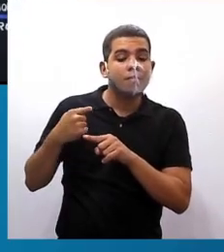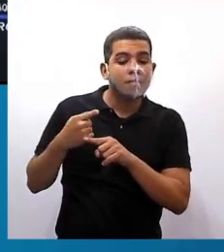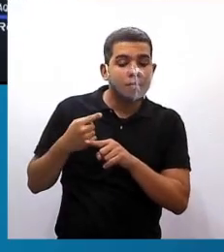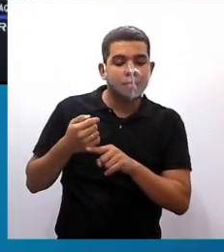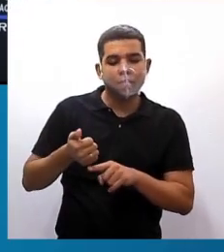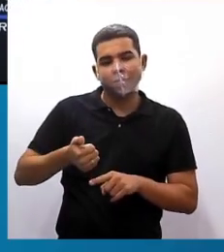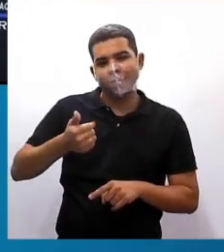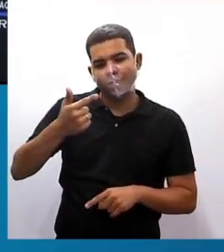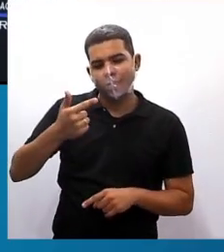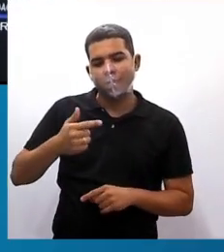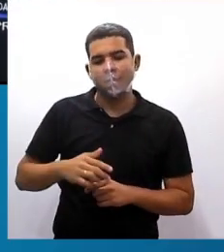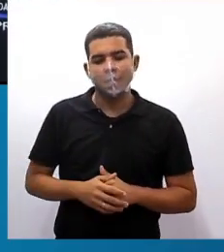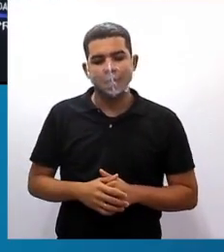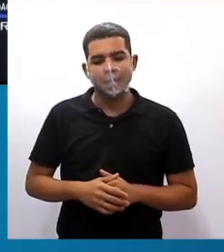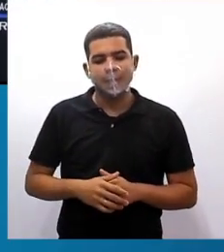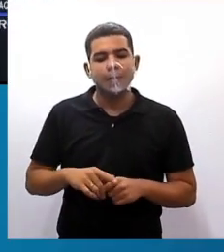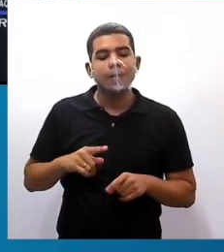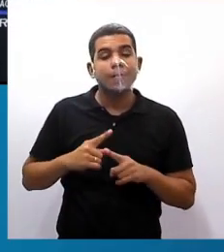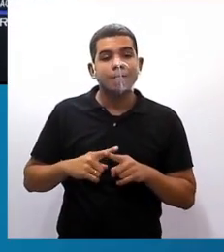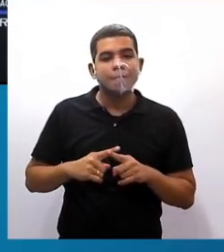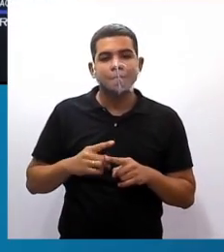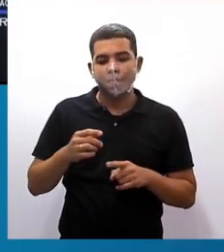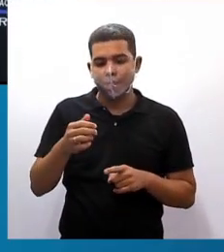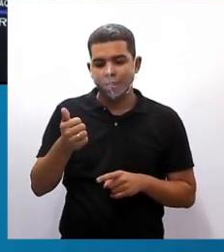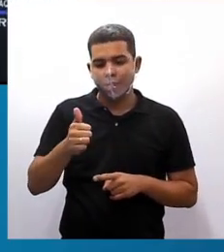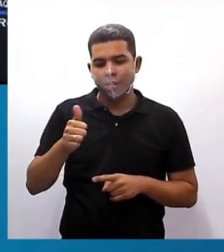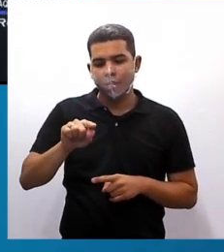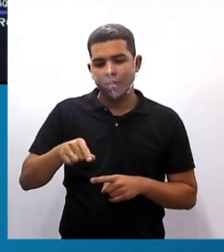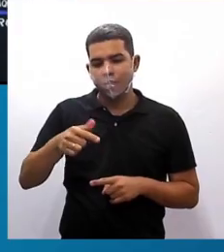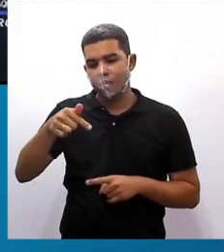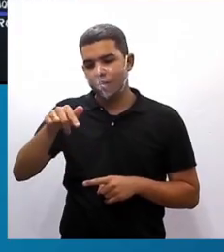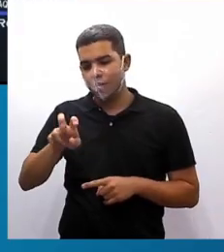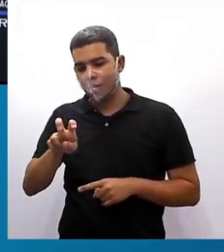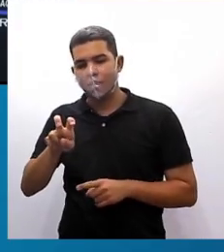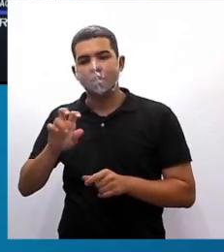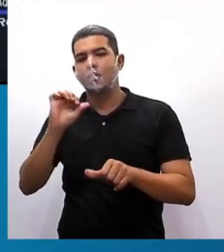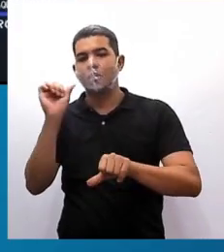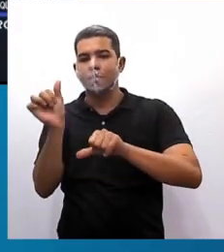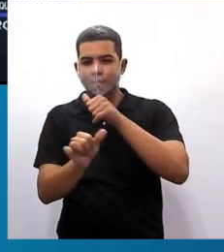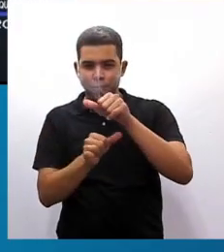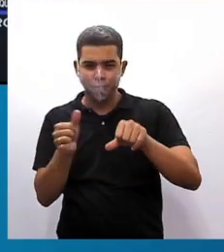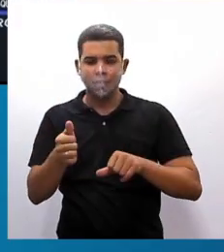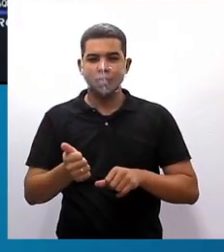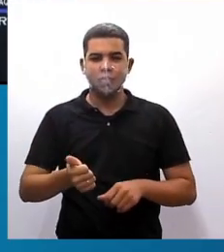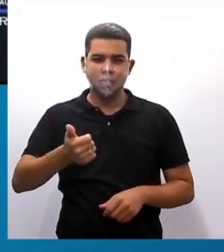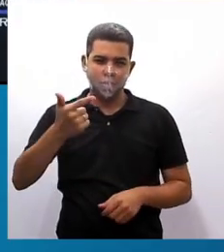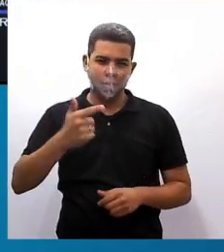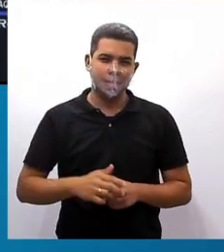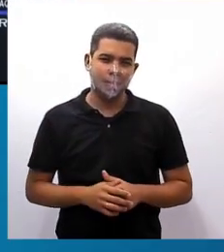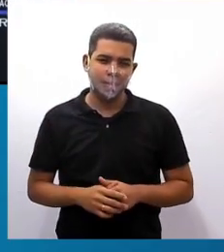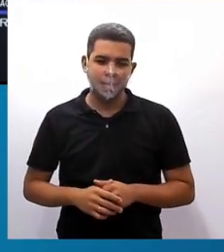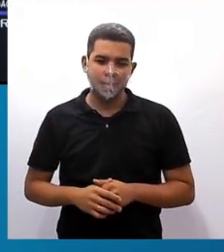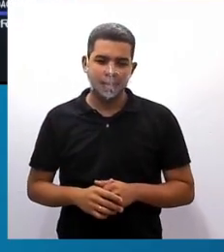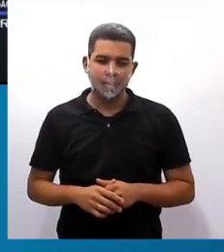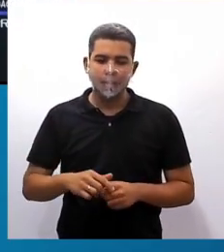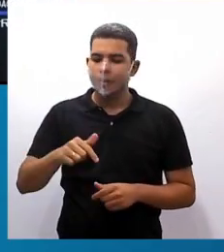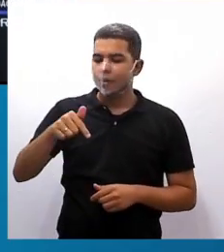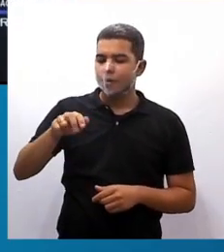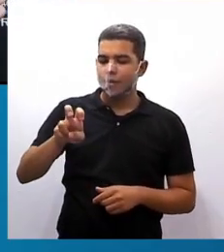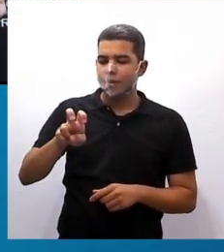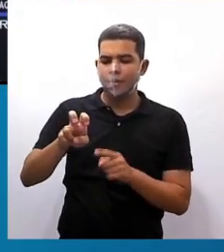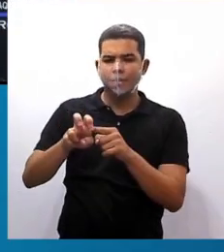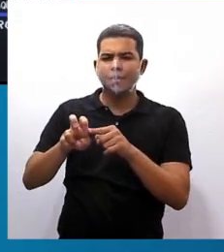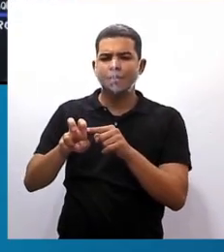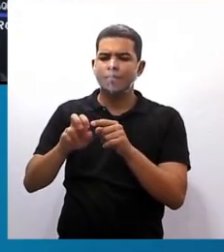Vezes 12. 12, porque não tem a parte decimal, o 75, considera como se fosse 1. Porque não vai